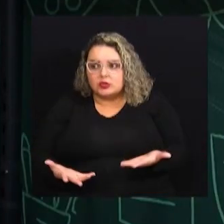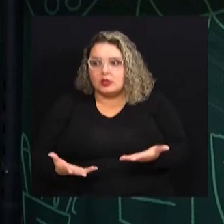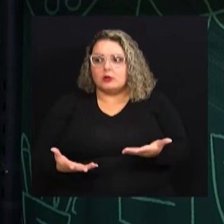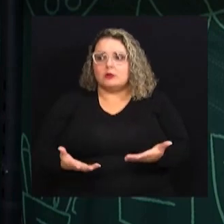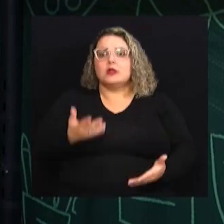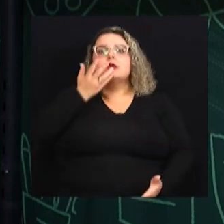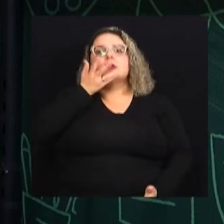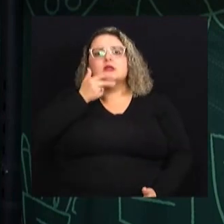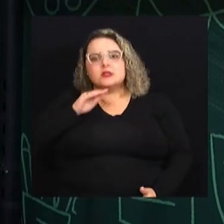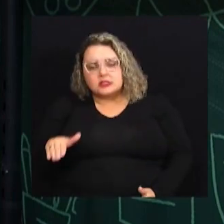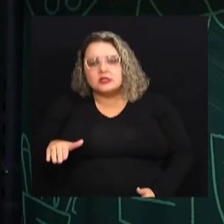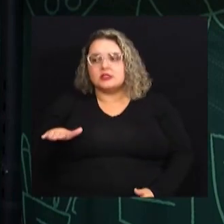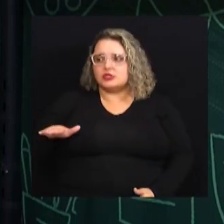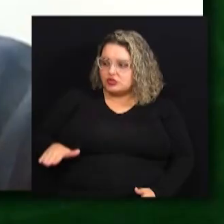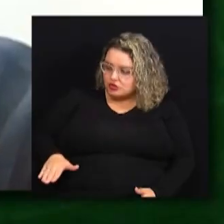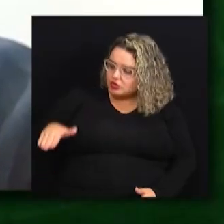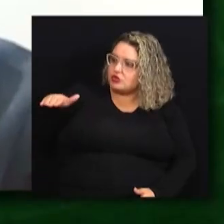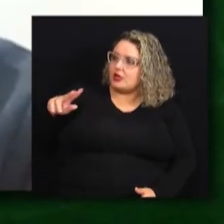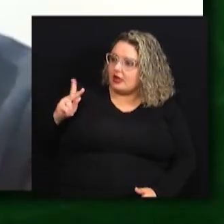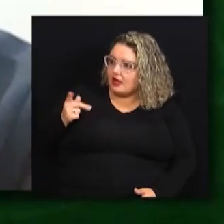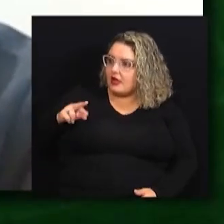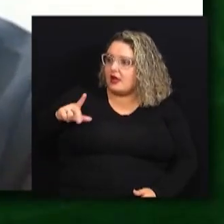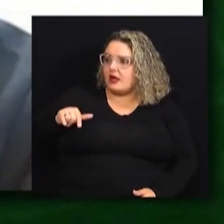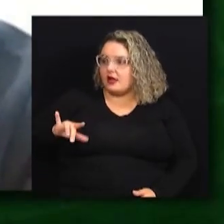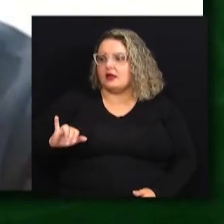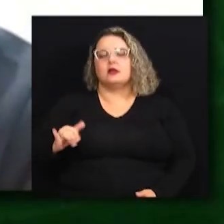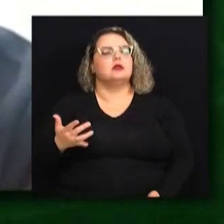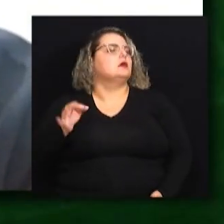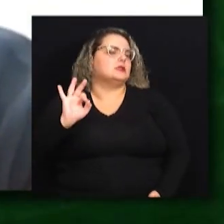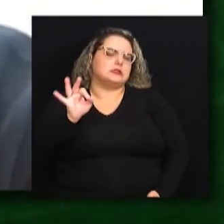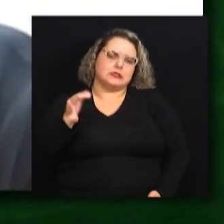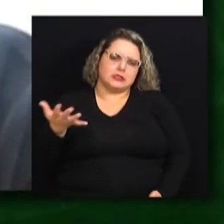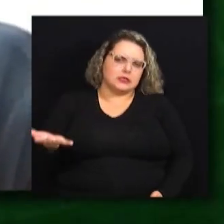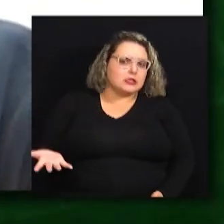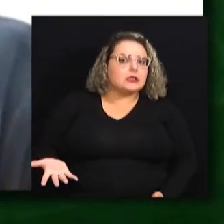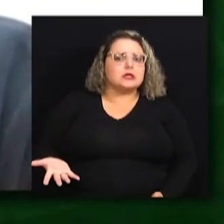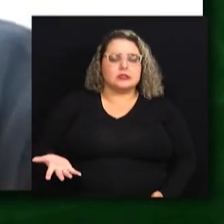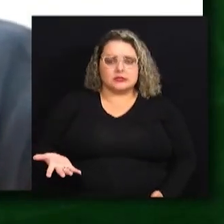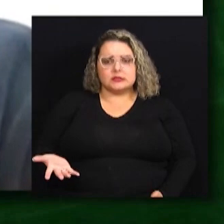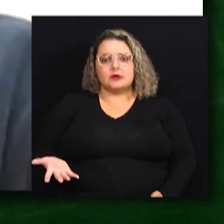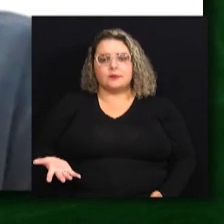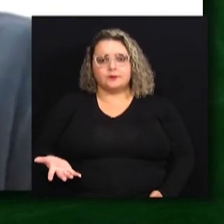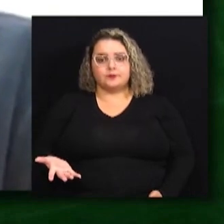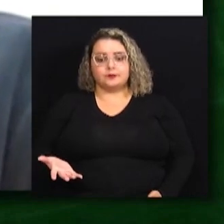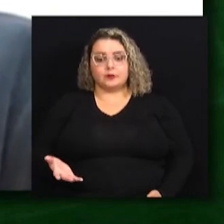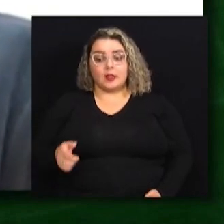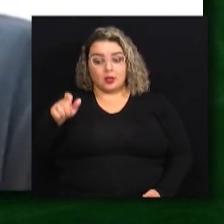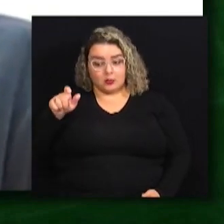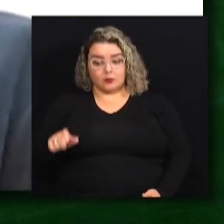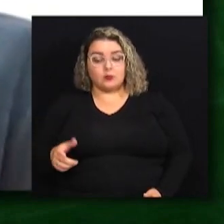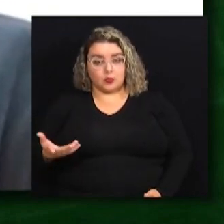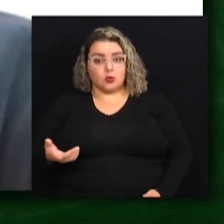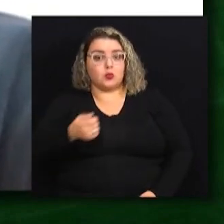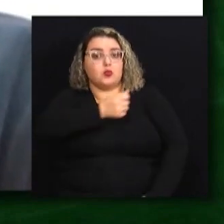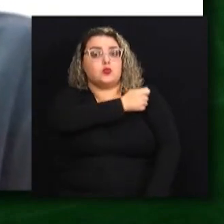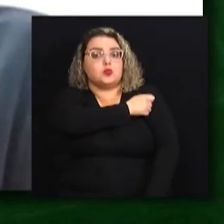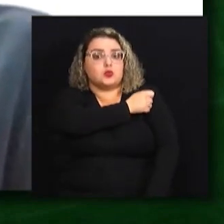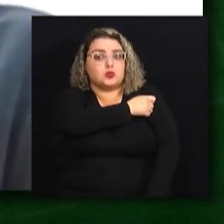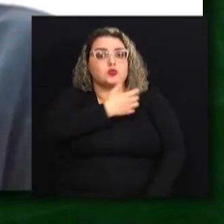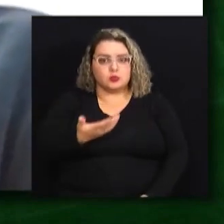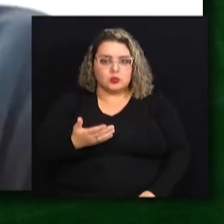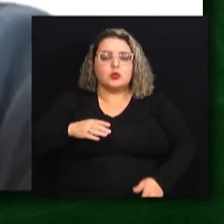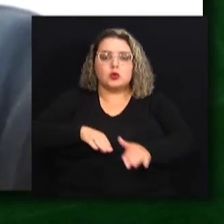Jogão logo na primeira rodada da Superliga Masculina de Vôlei. O Renata recebeu o São José na